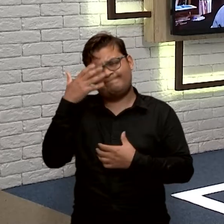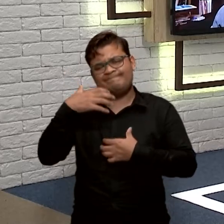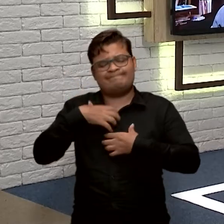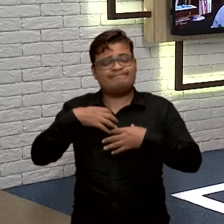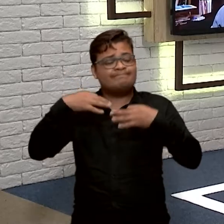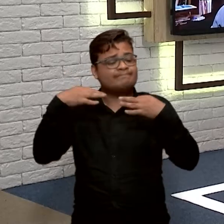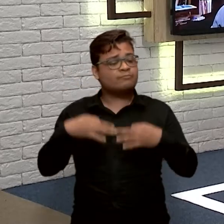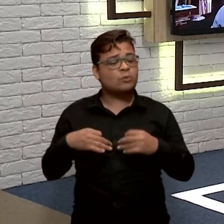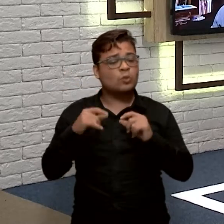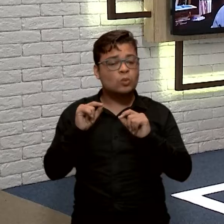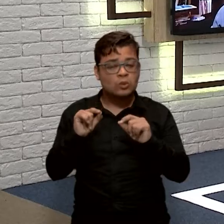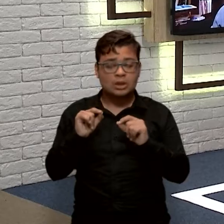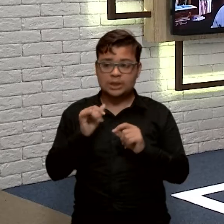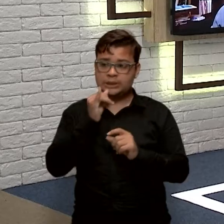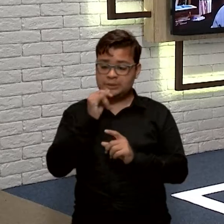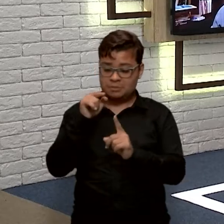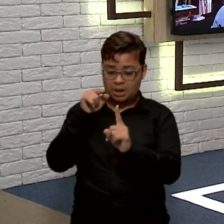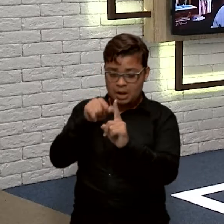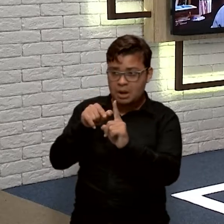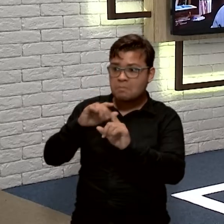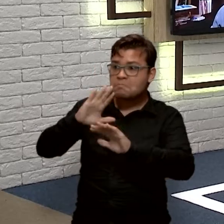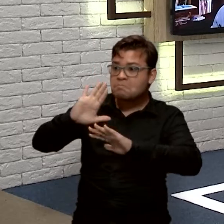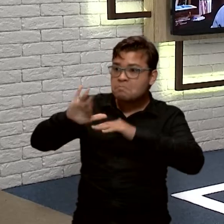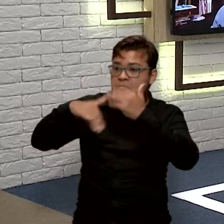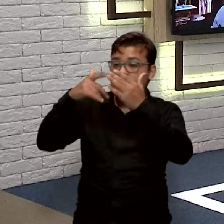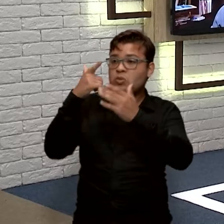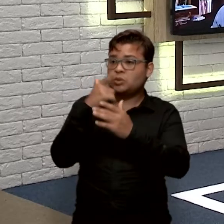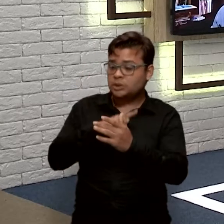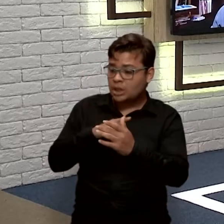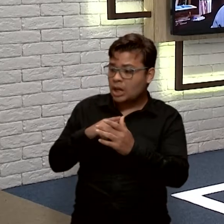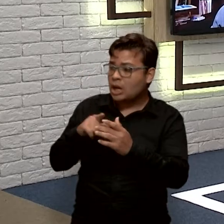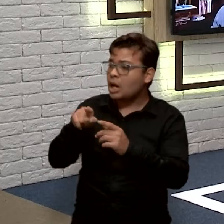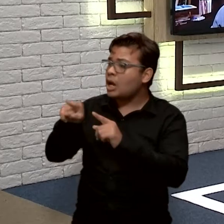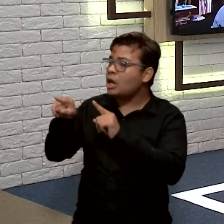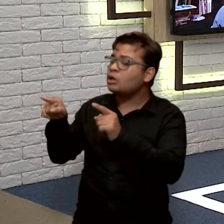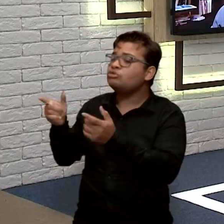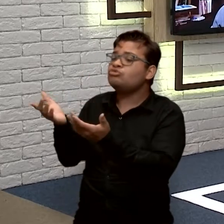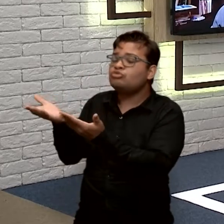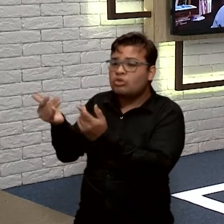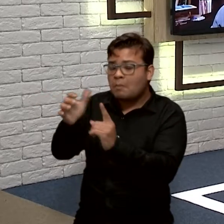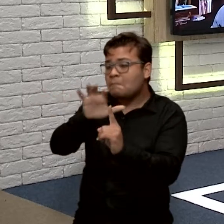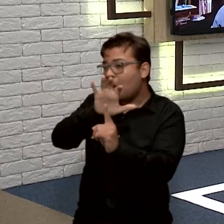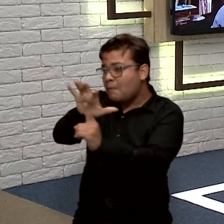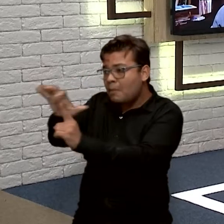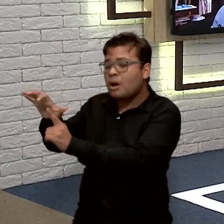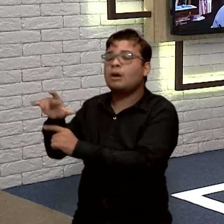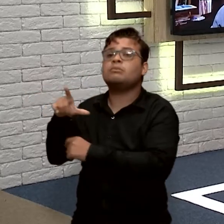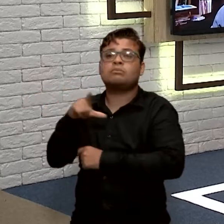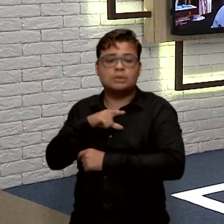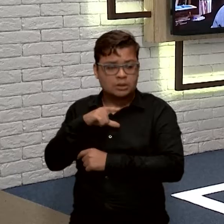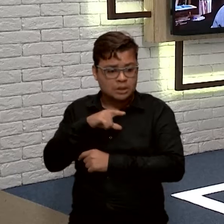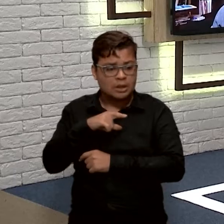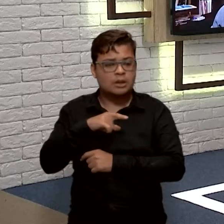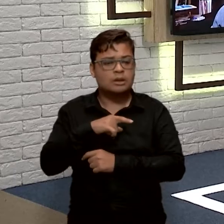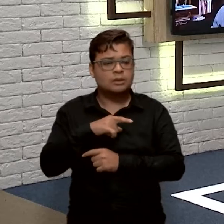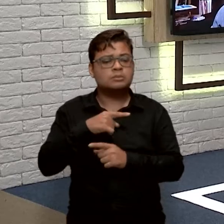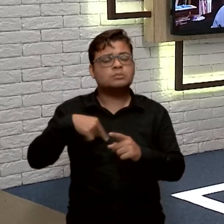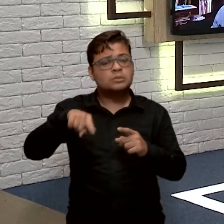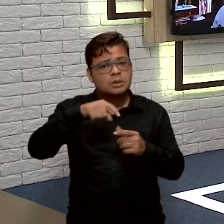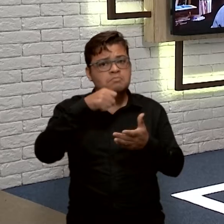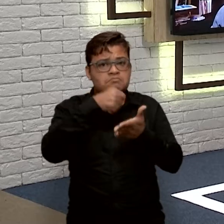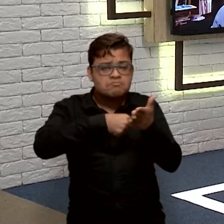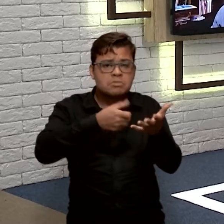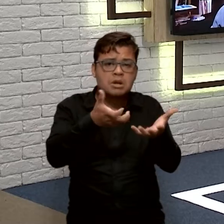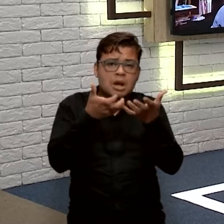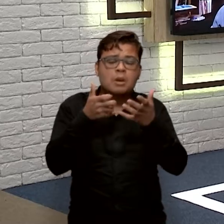consegue influenciar os outros adolescentes ali pelas suas letras, né? E pedem mudanças para